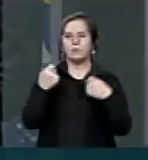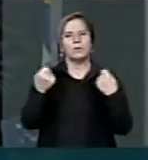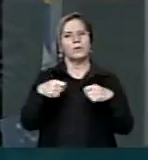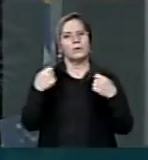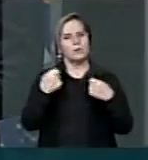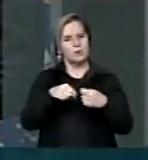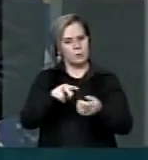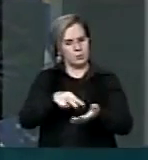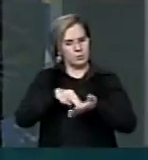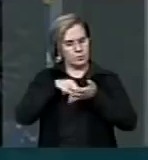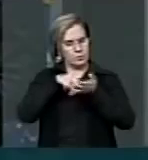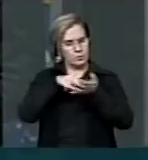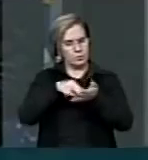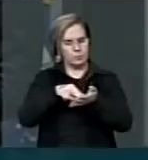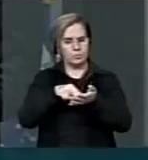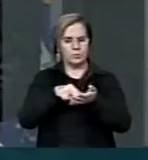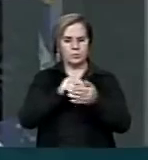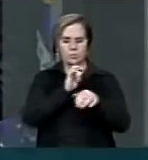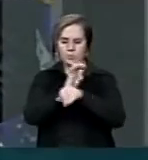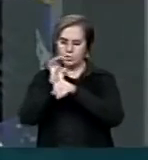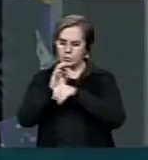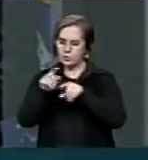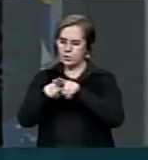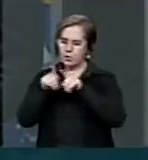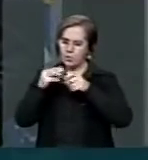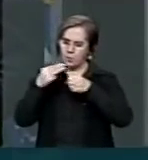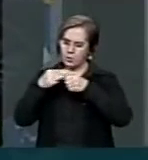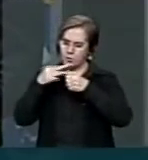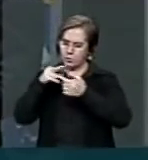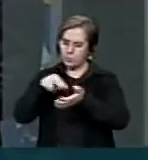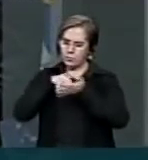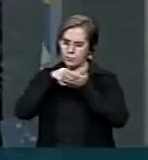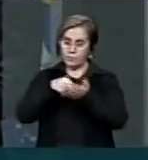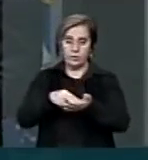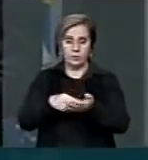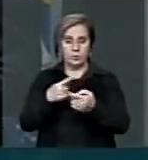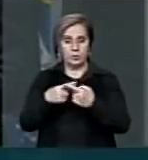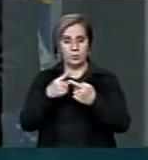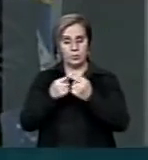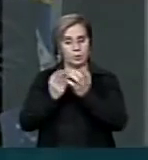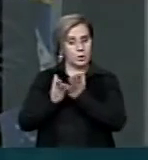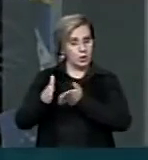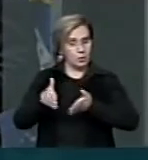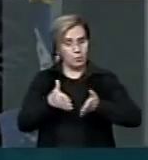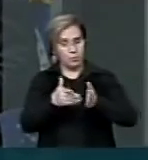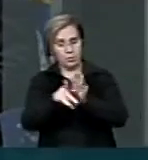ser estadualistas e municipalistas, porque é pelos caminhos dos